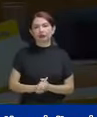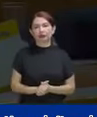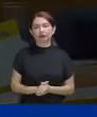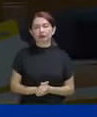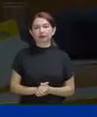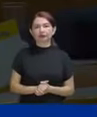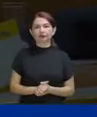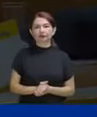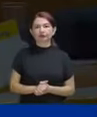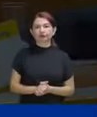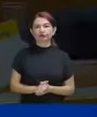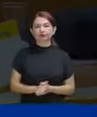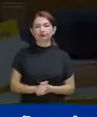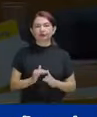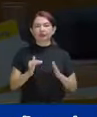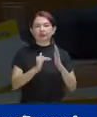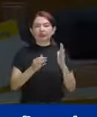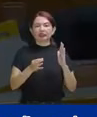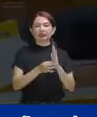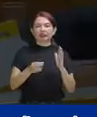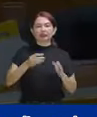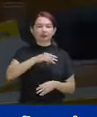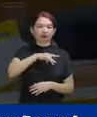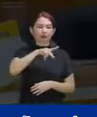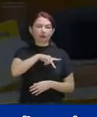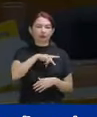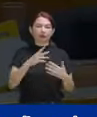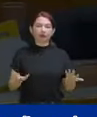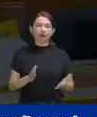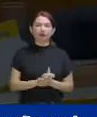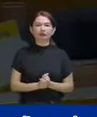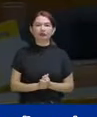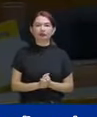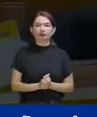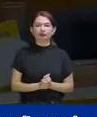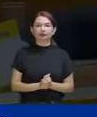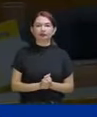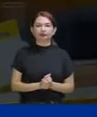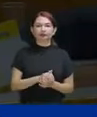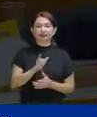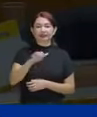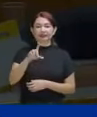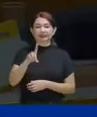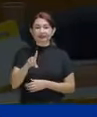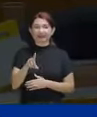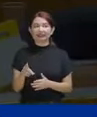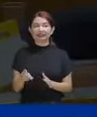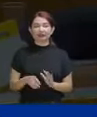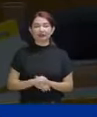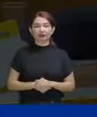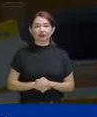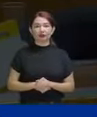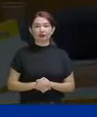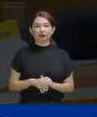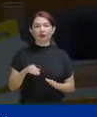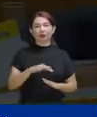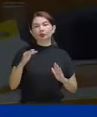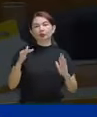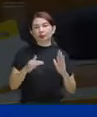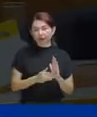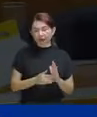Como bem pontuado no parecer do Ministério Público, que eu cito aqui, faço referência ao ID, foi oportunizado a